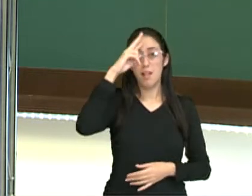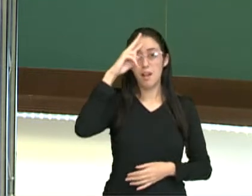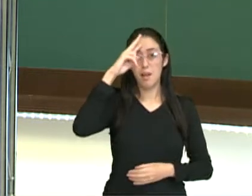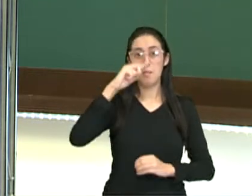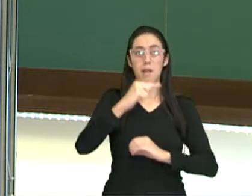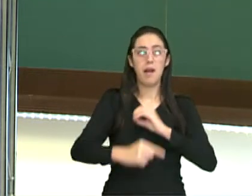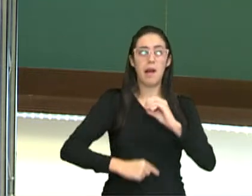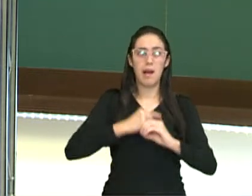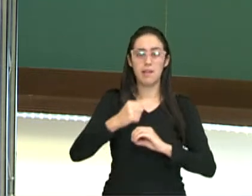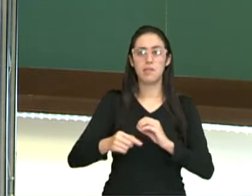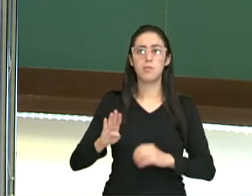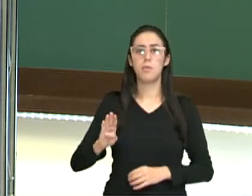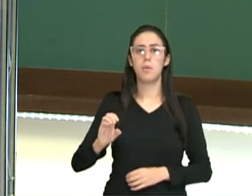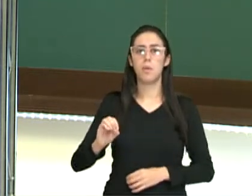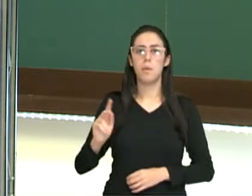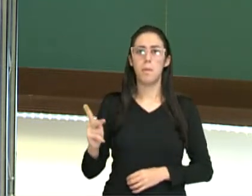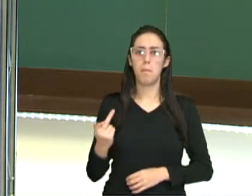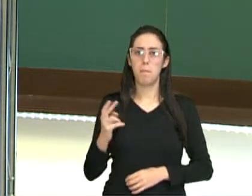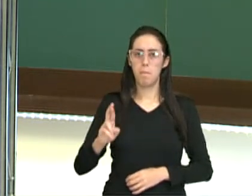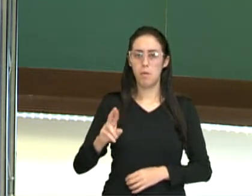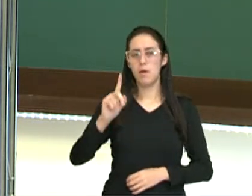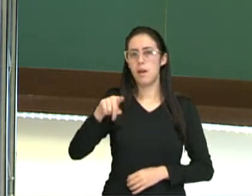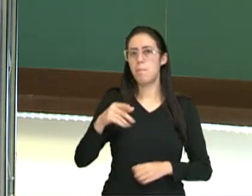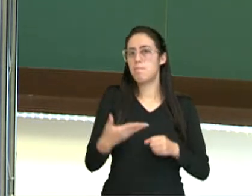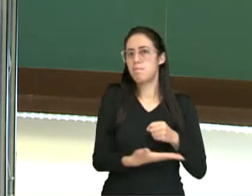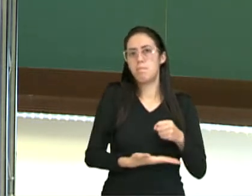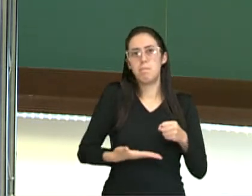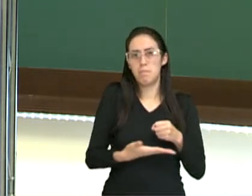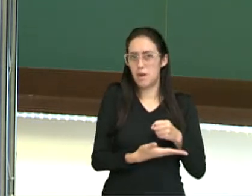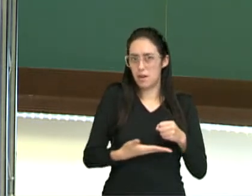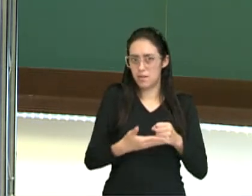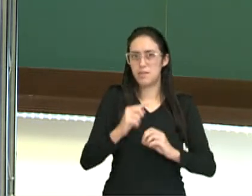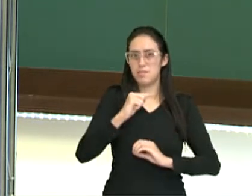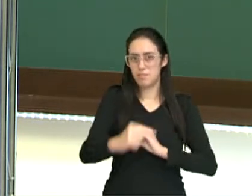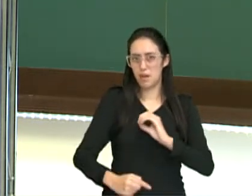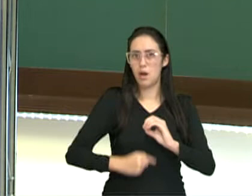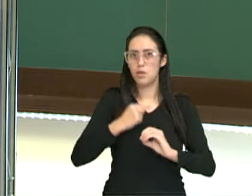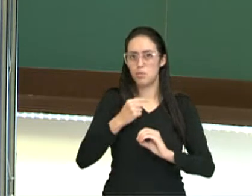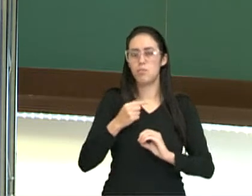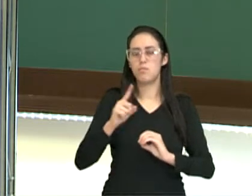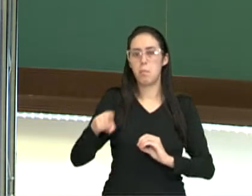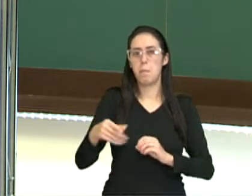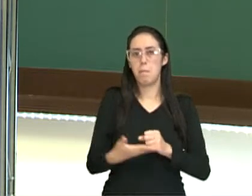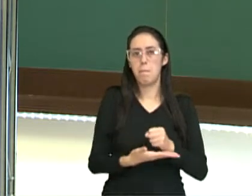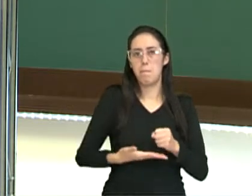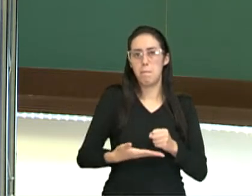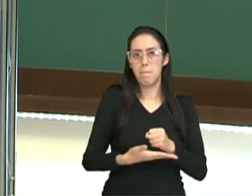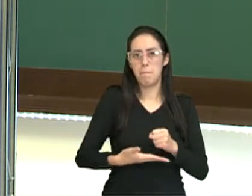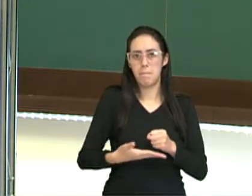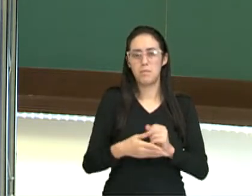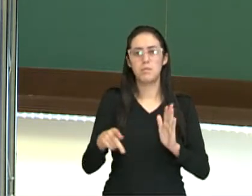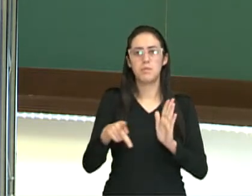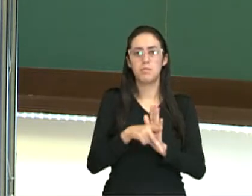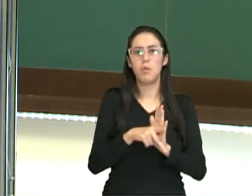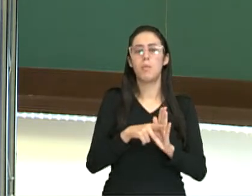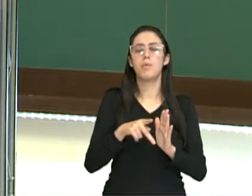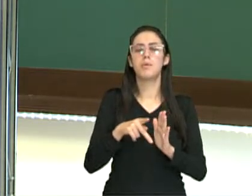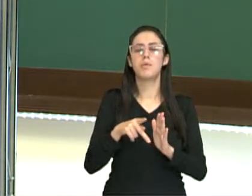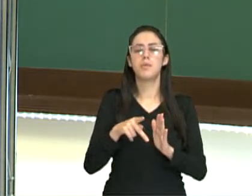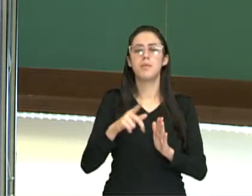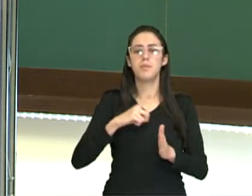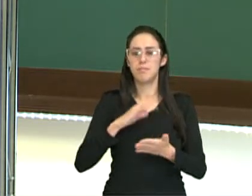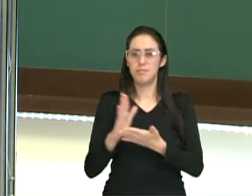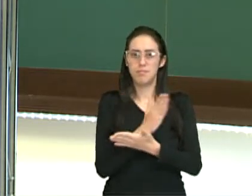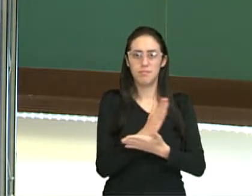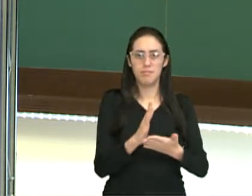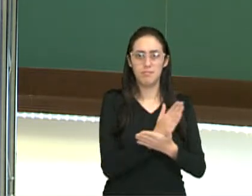de Bohr, que é o nosso átomo base aqui, nosso modelo atômico base, para a distribuição dos elétrons. Então, lá no átomo